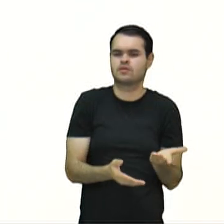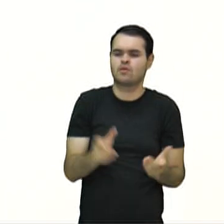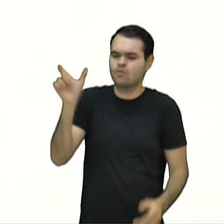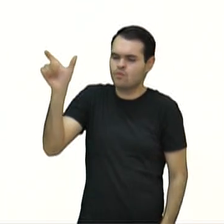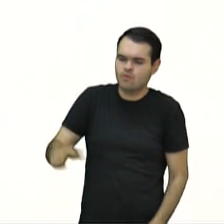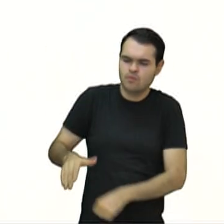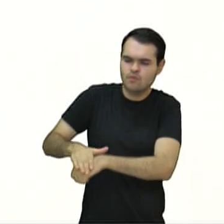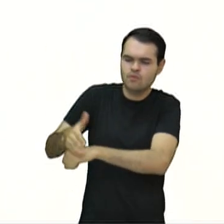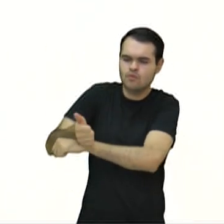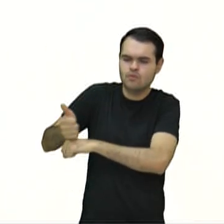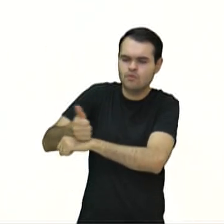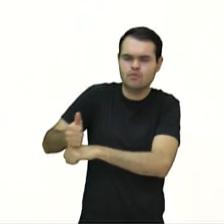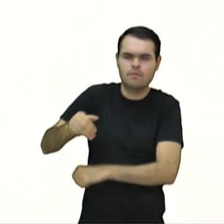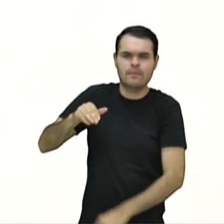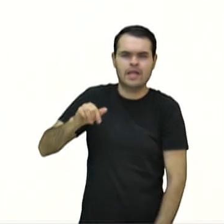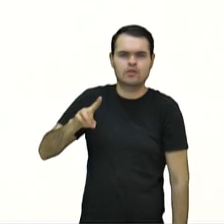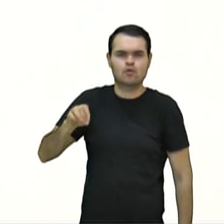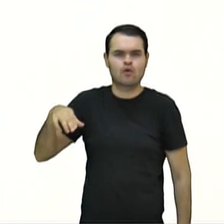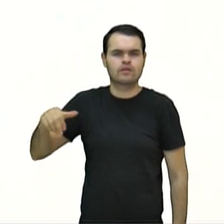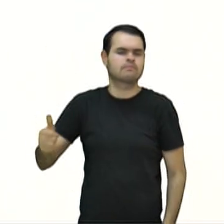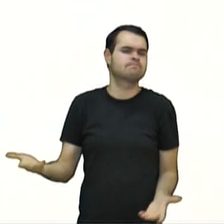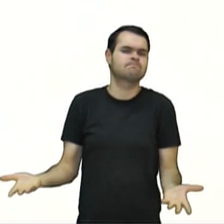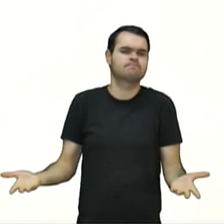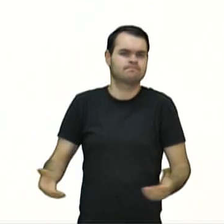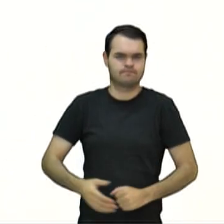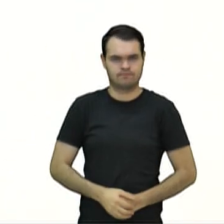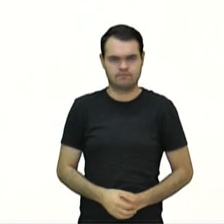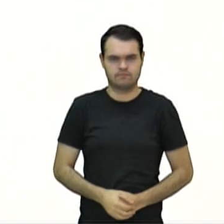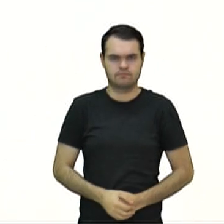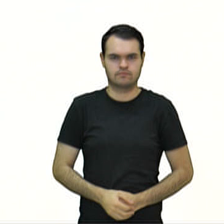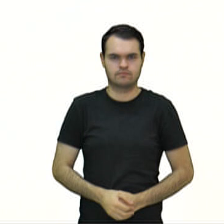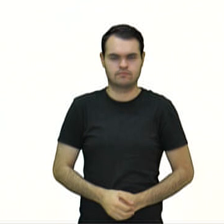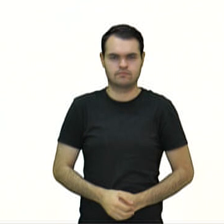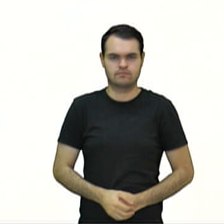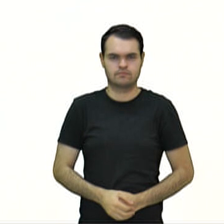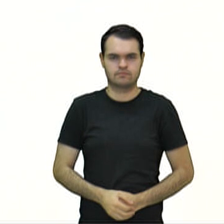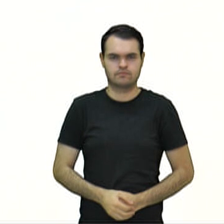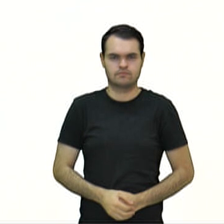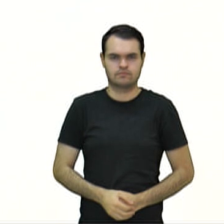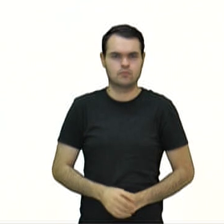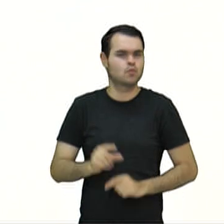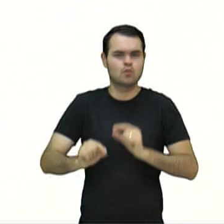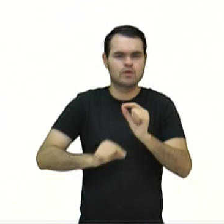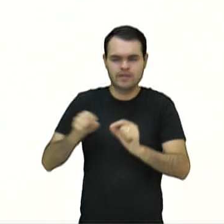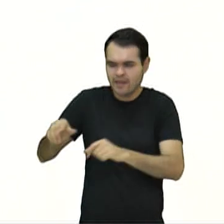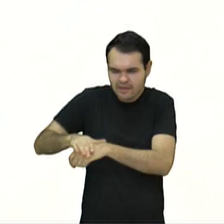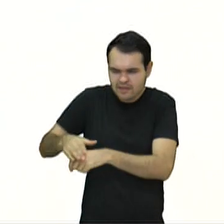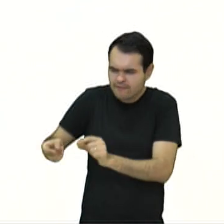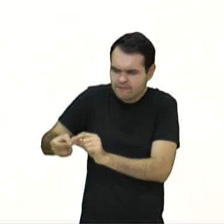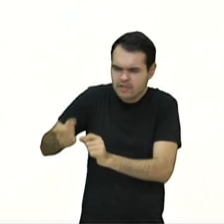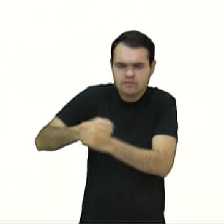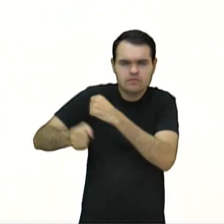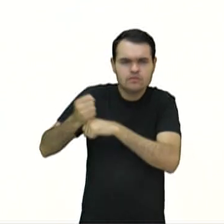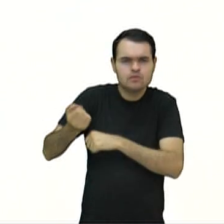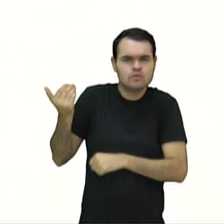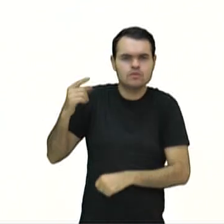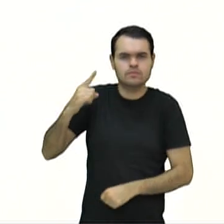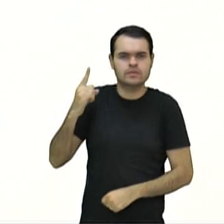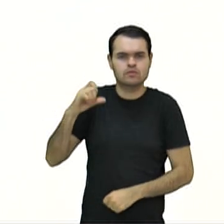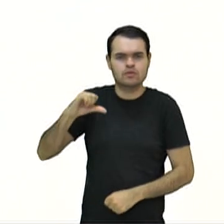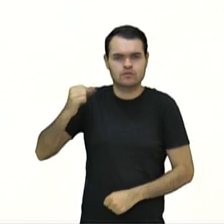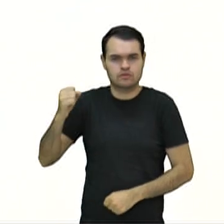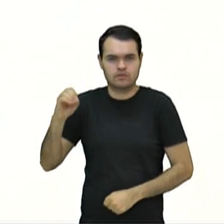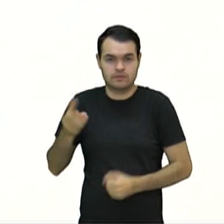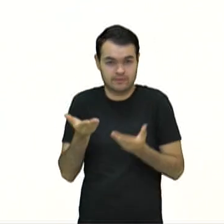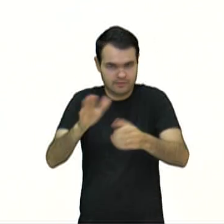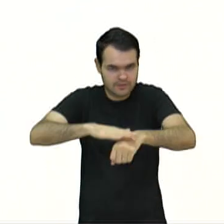é a ocupação da Madonna? What did she do in the 1980s? O que ela fez nos anos 80? Vou dar um